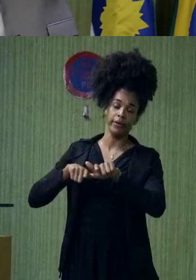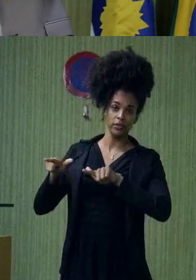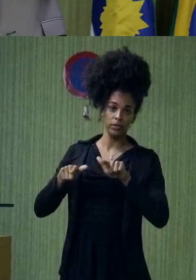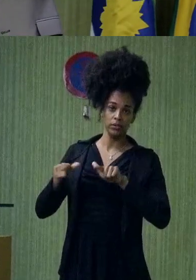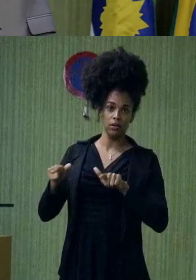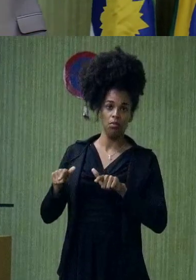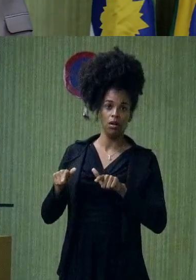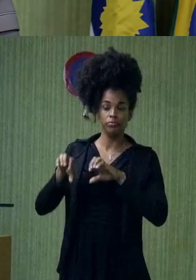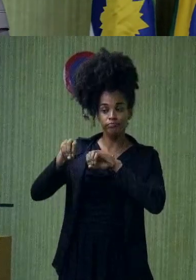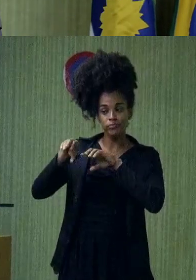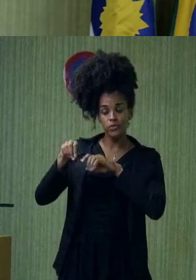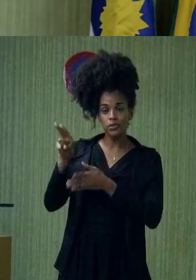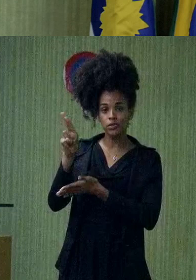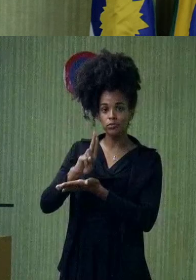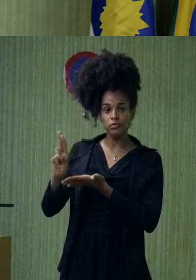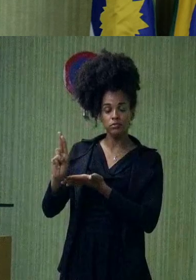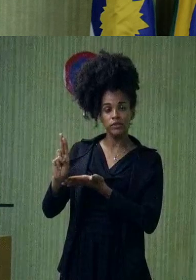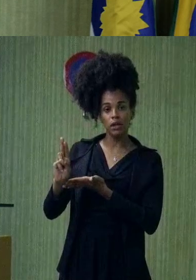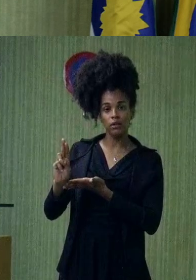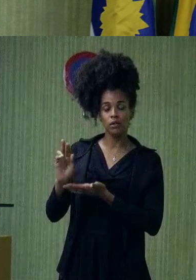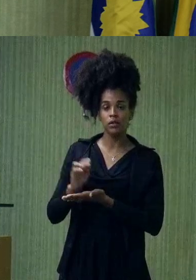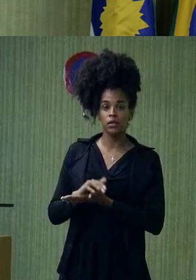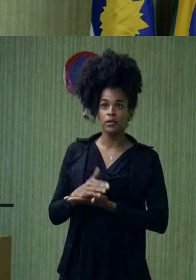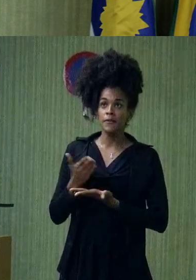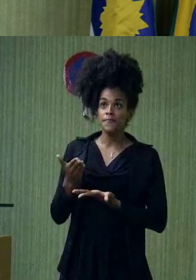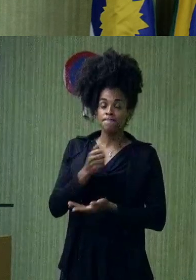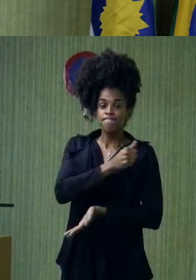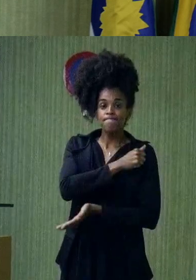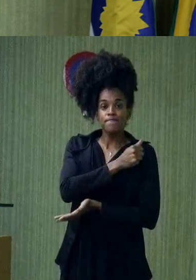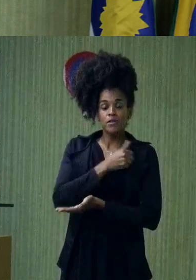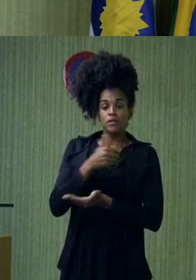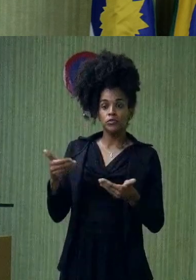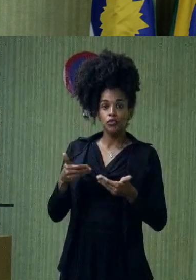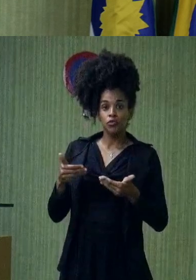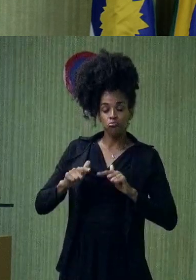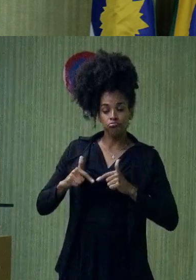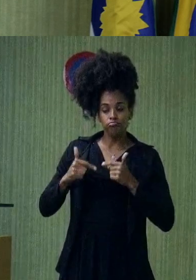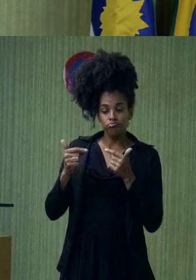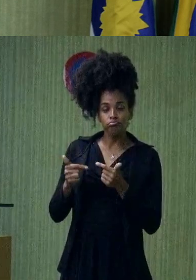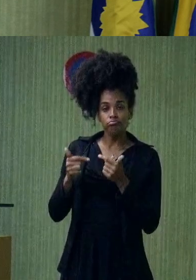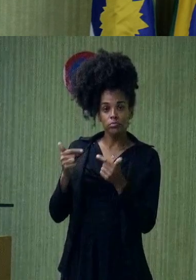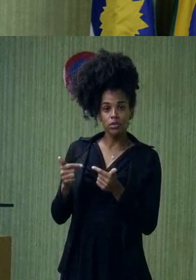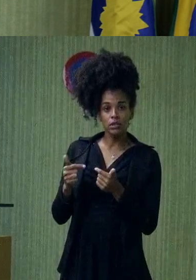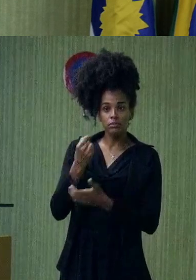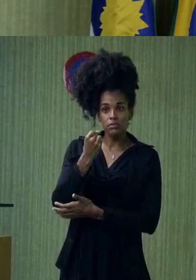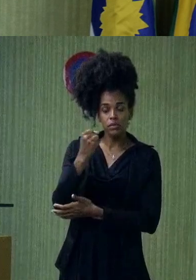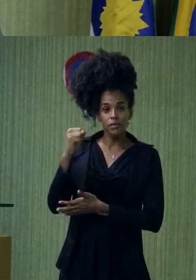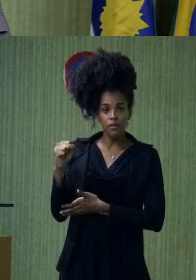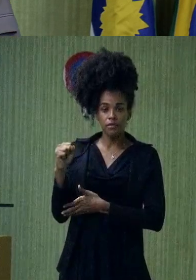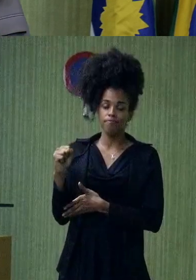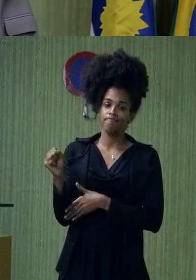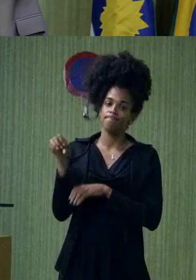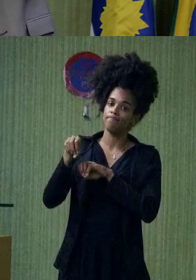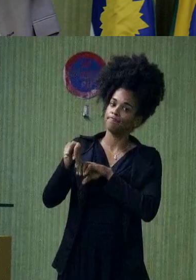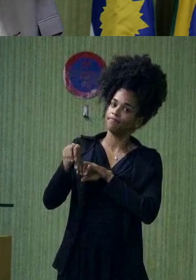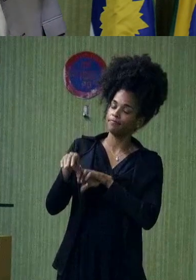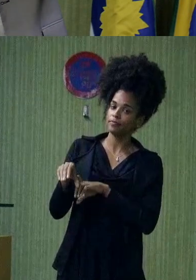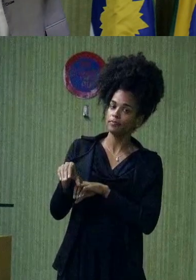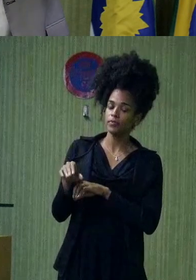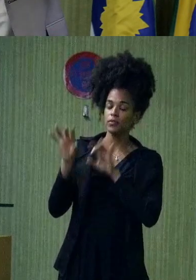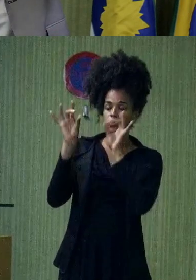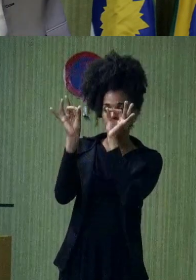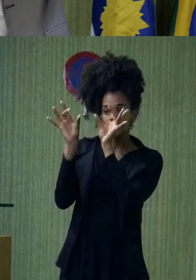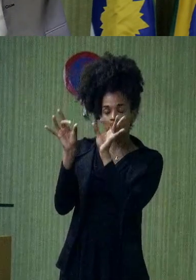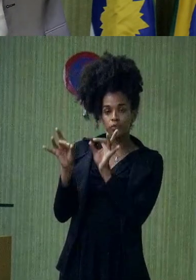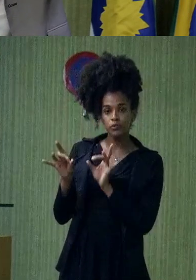claro que isso também vai vejam esses alunos que hoje a gente luta e defende que estão na Educação Especial